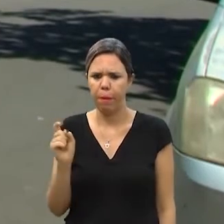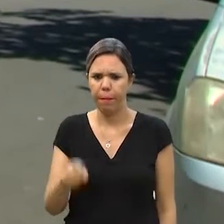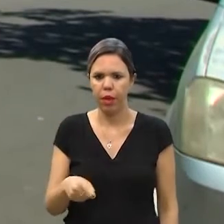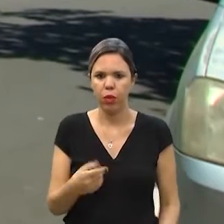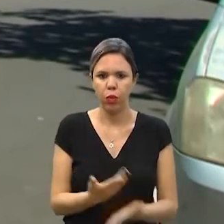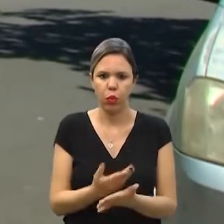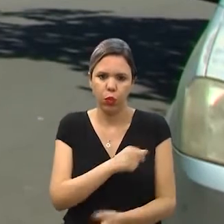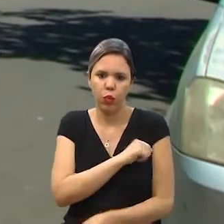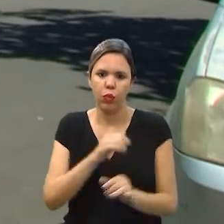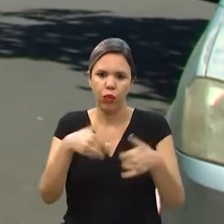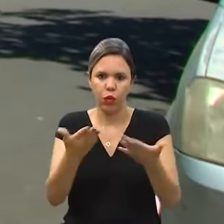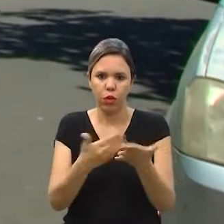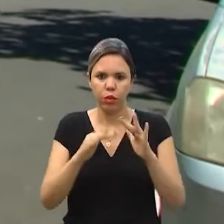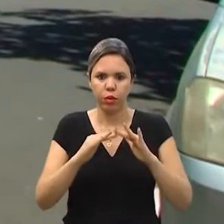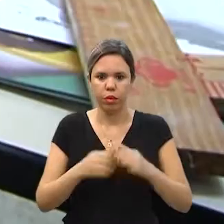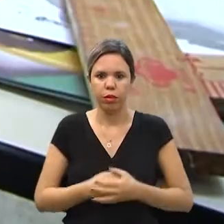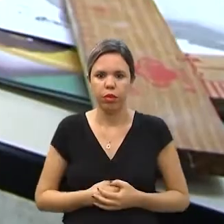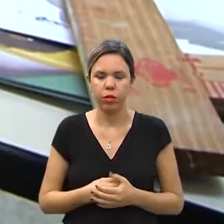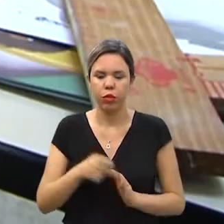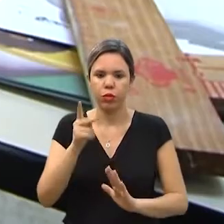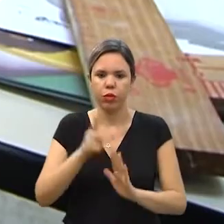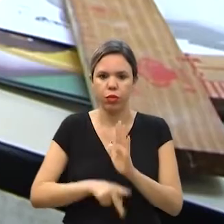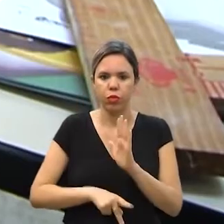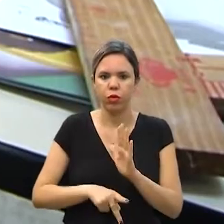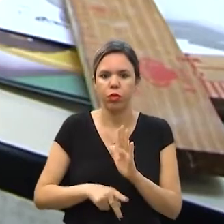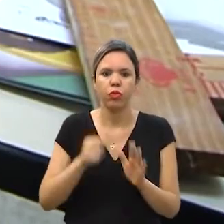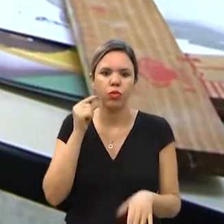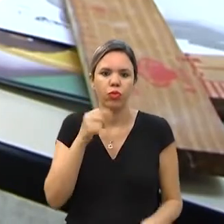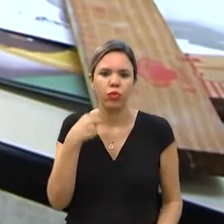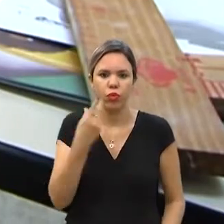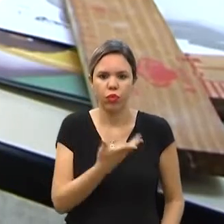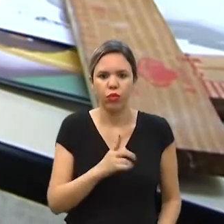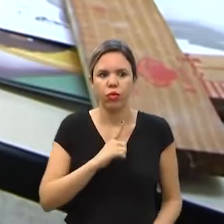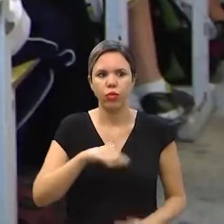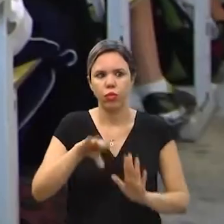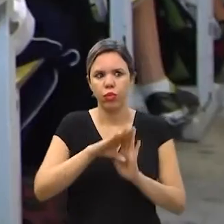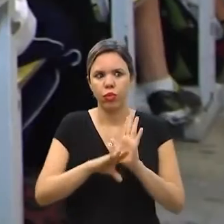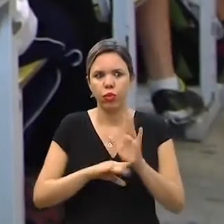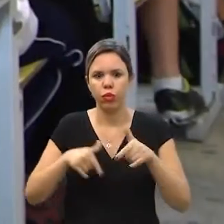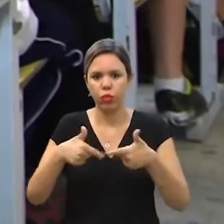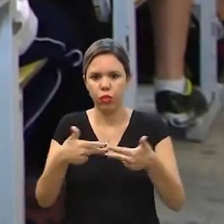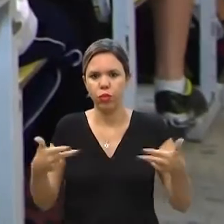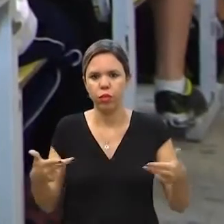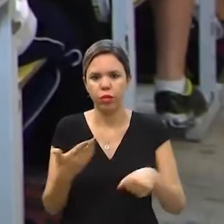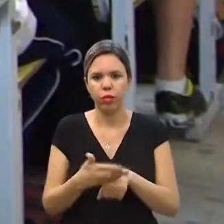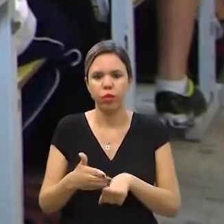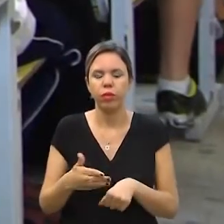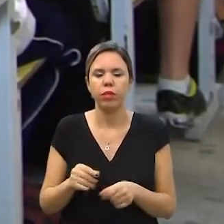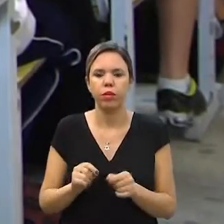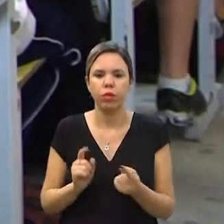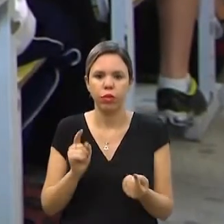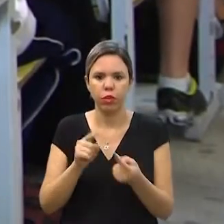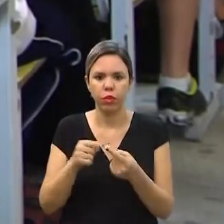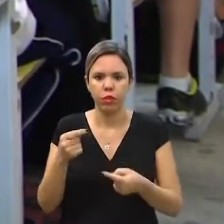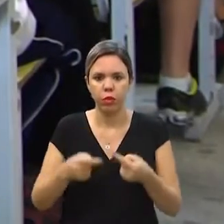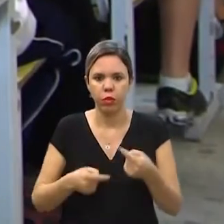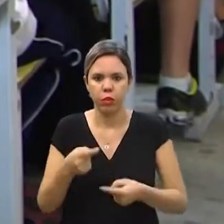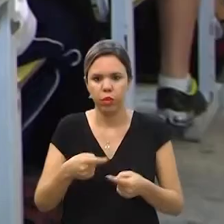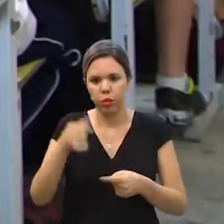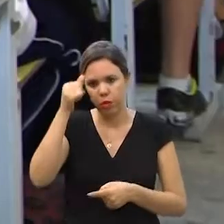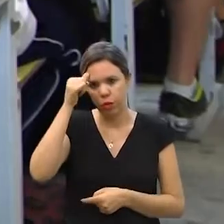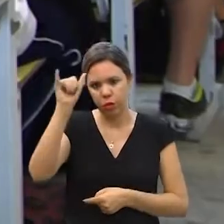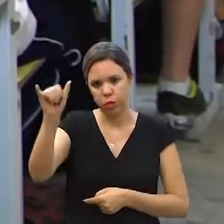estudantes ficaram fora das escolas. O projeto de Marcelo Silva contém uma lista de ações práticas que norteiam a política